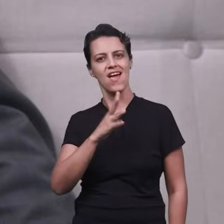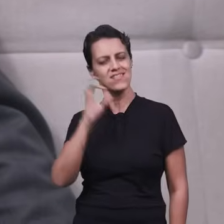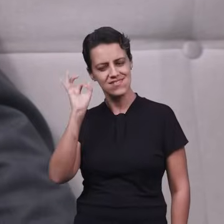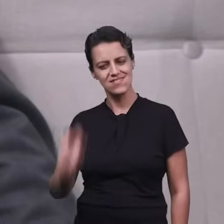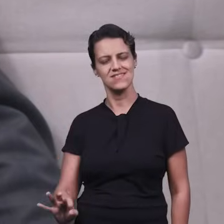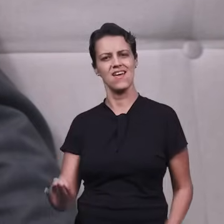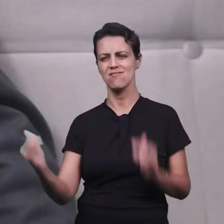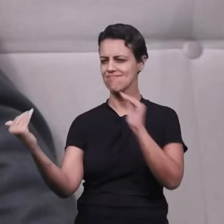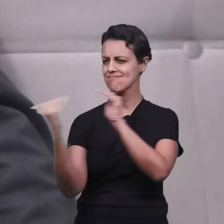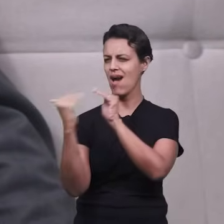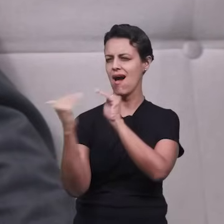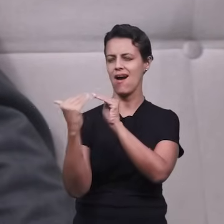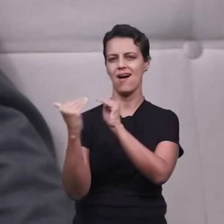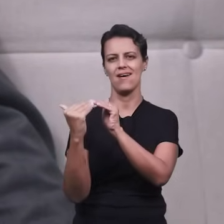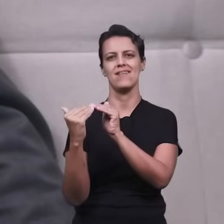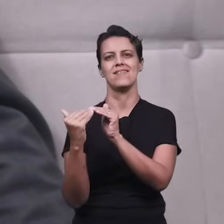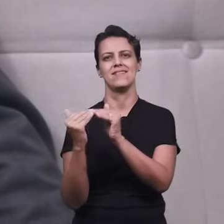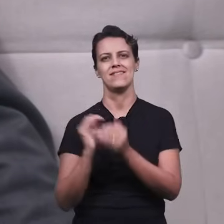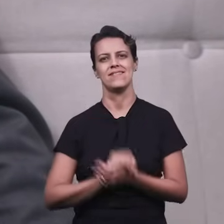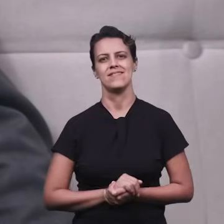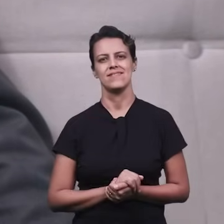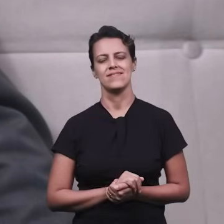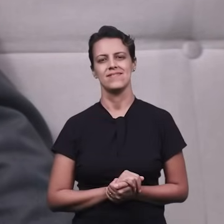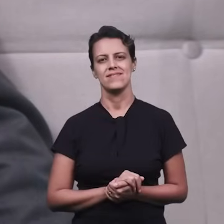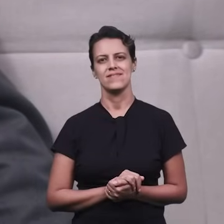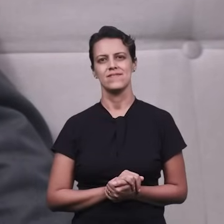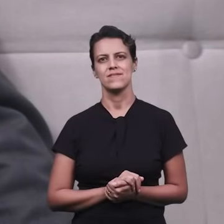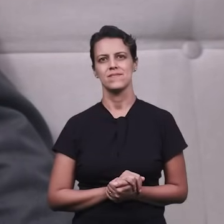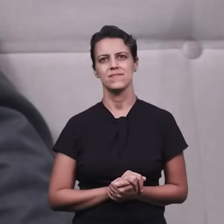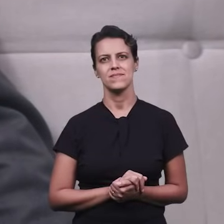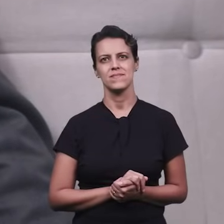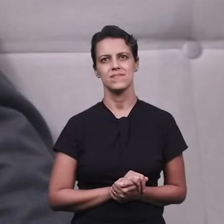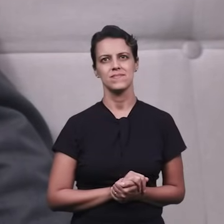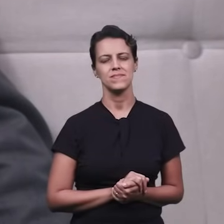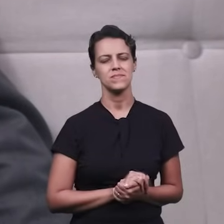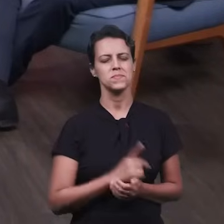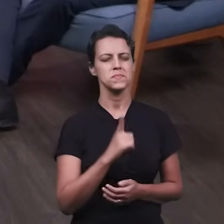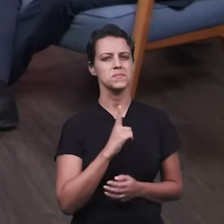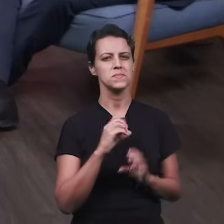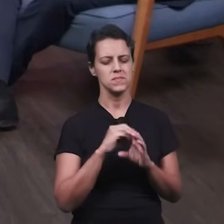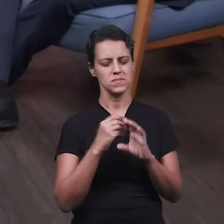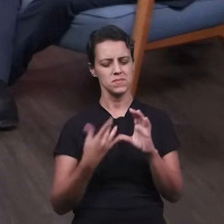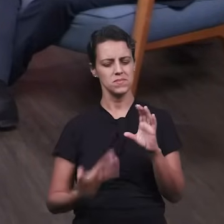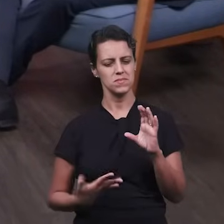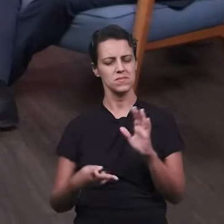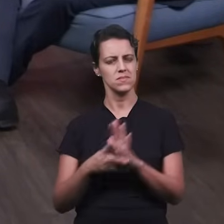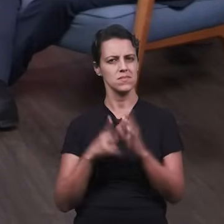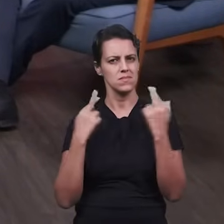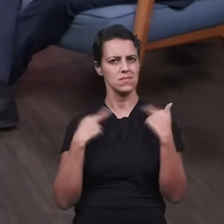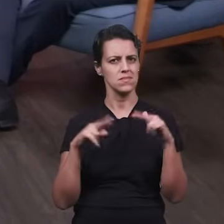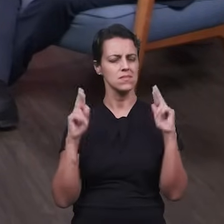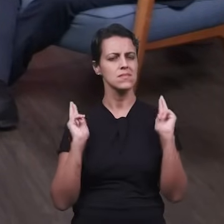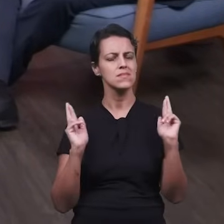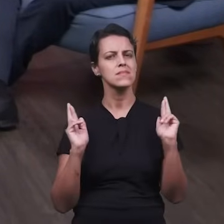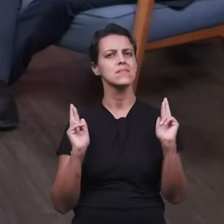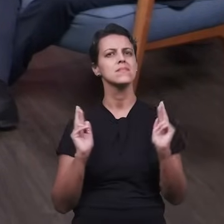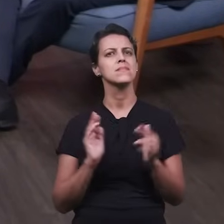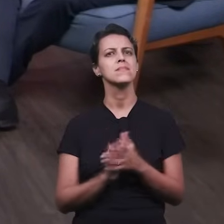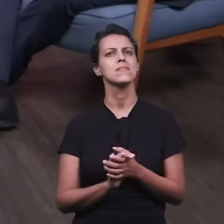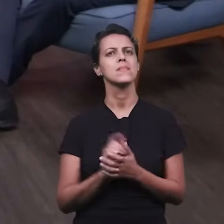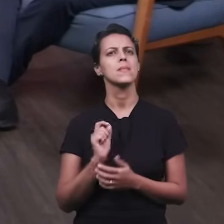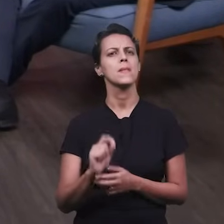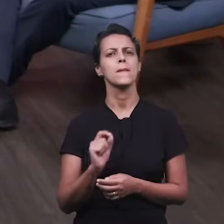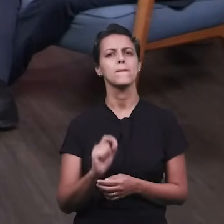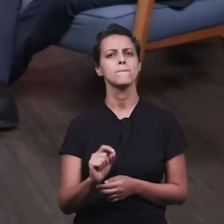mesmo no deserto, nos lugares que tem pastores, né? Interessante isso. Há um aspecto da ovelha que é uma observação